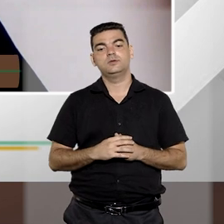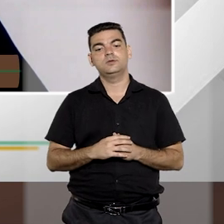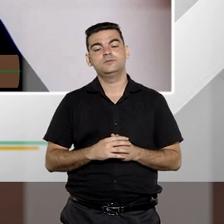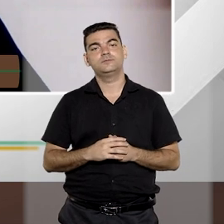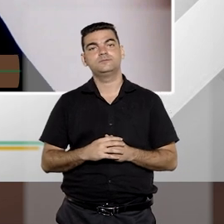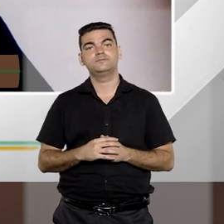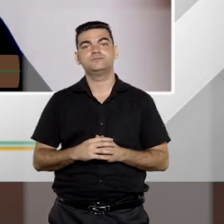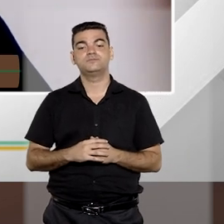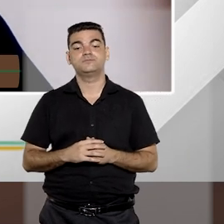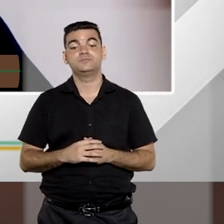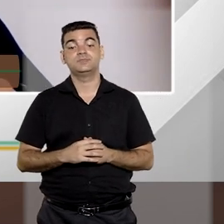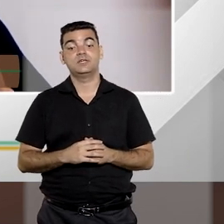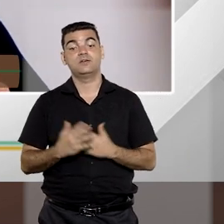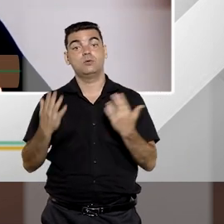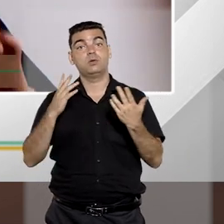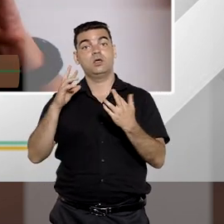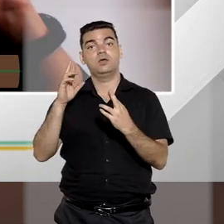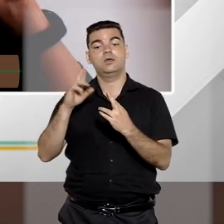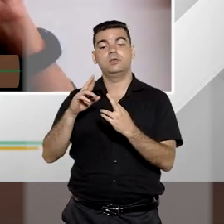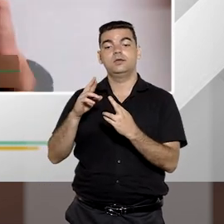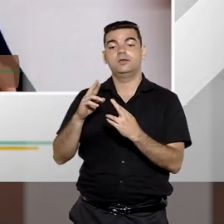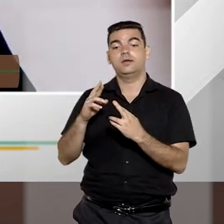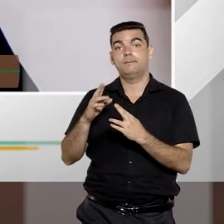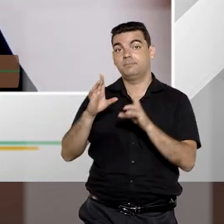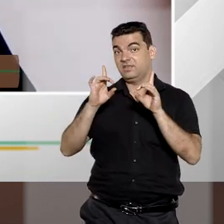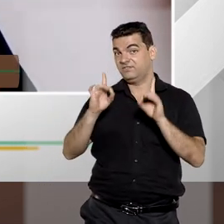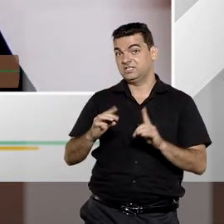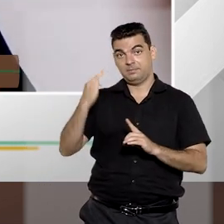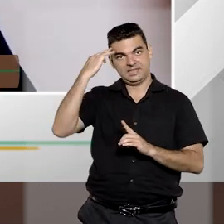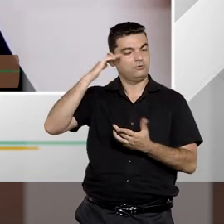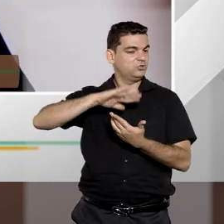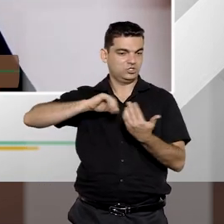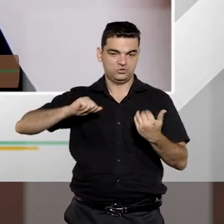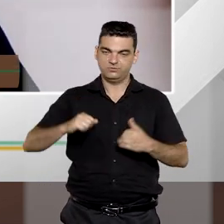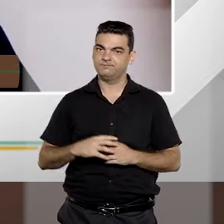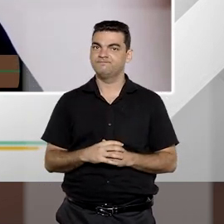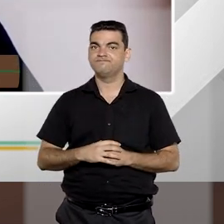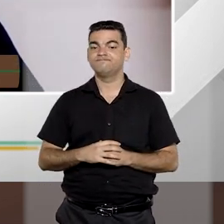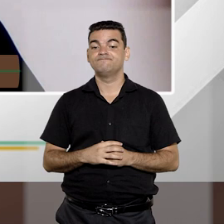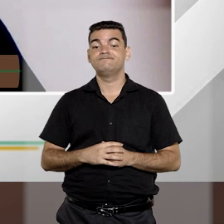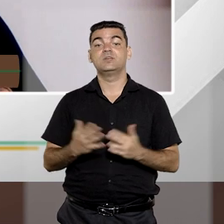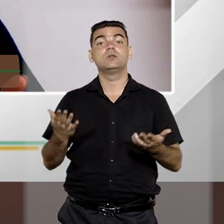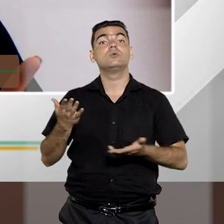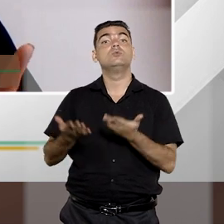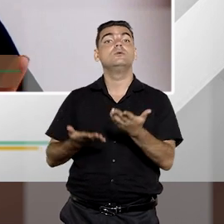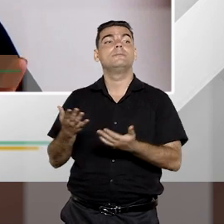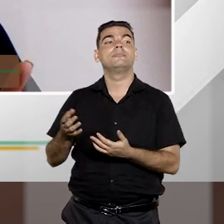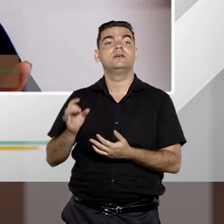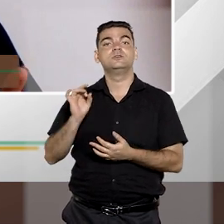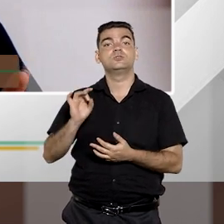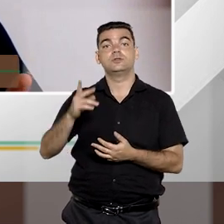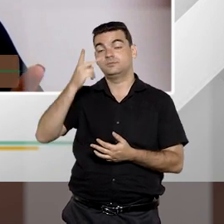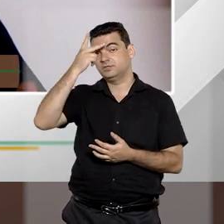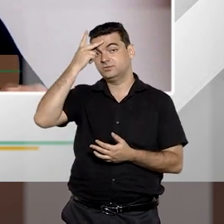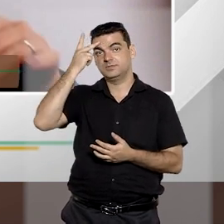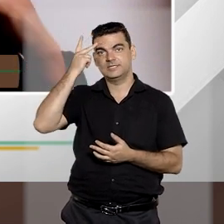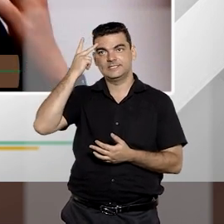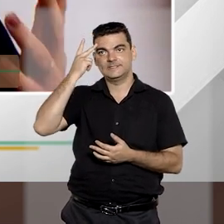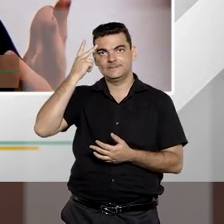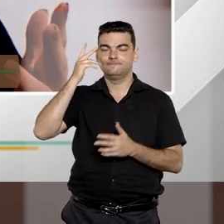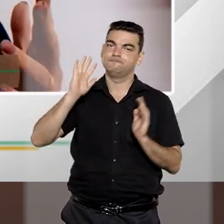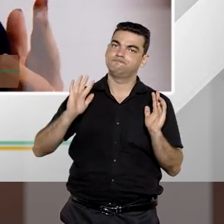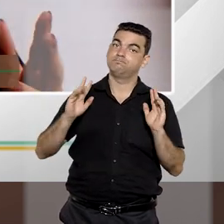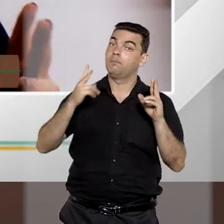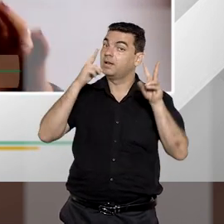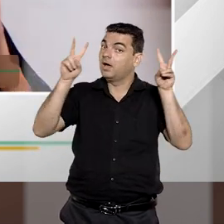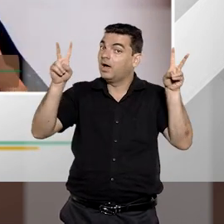anos incompletos, tirou a referência à deficiência mental e passou a tratar apenas das pessoas que, aí